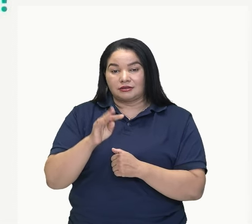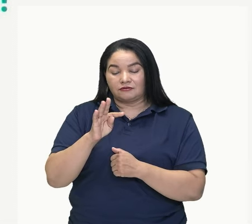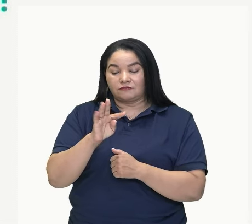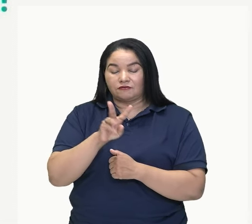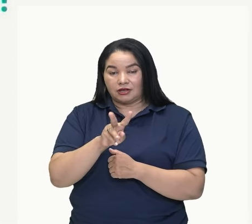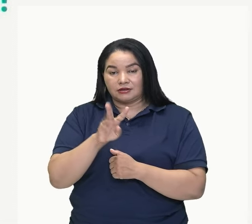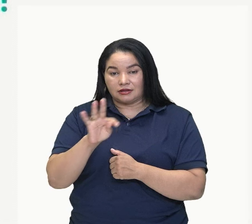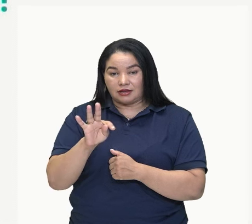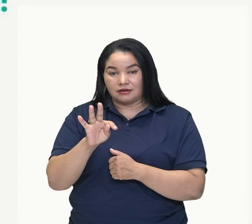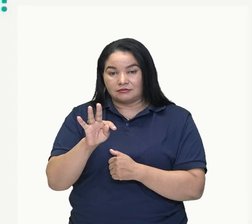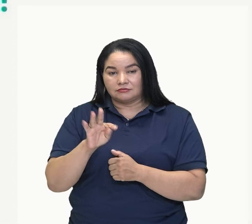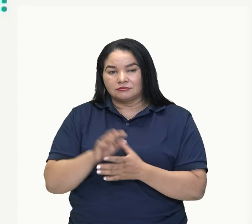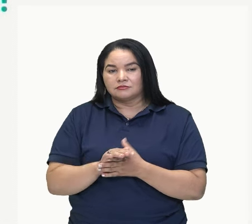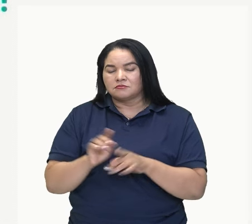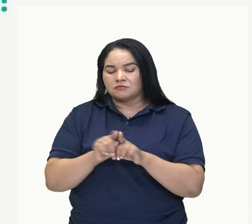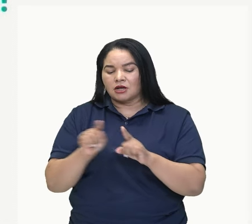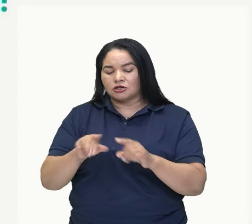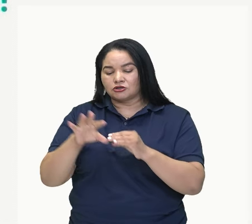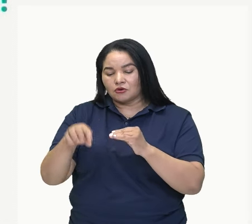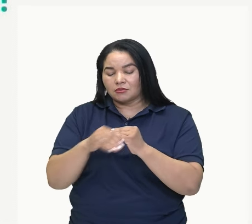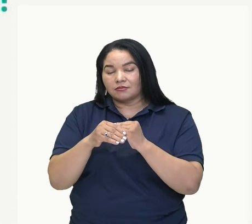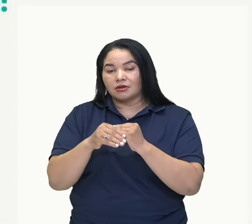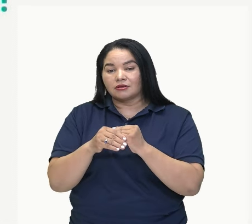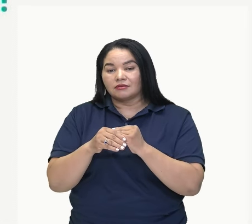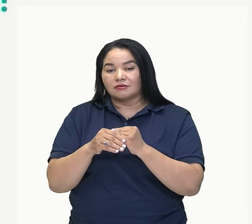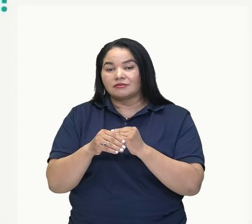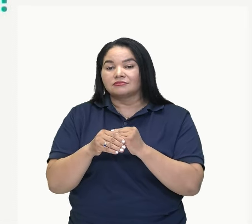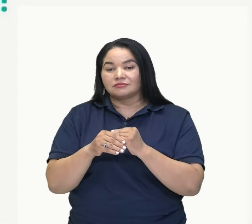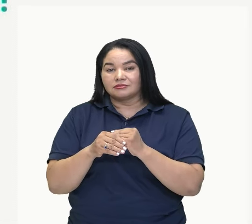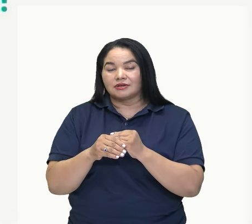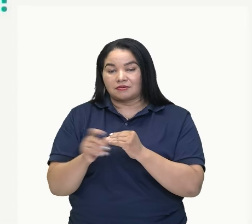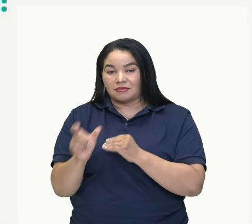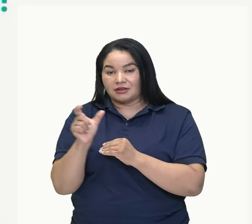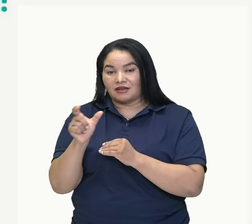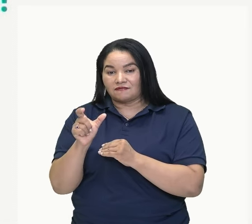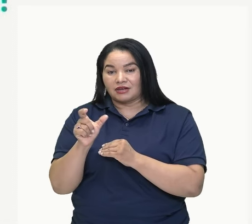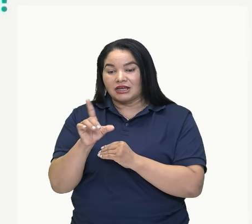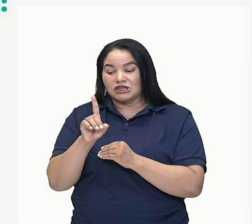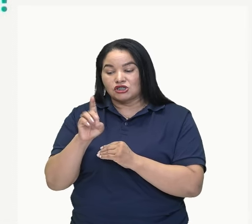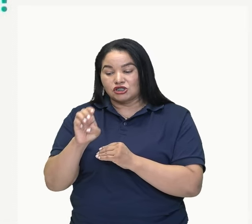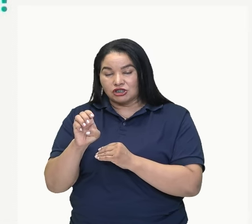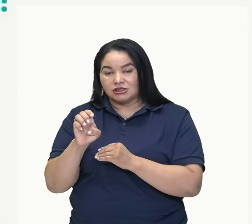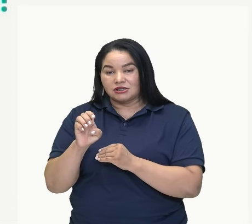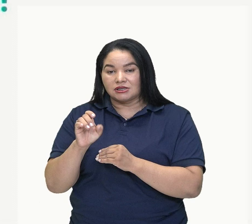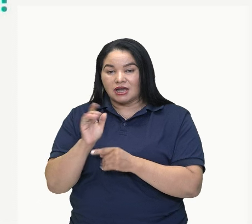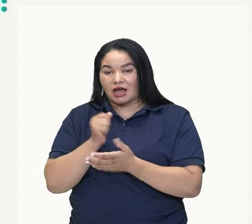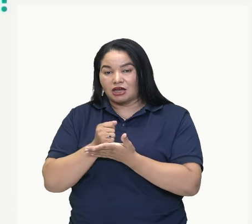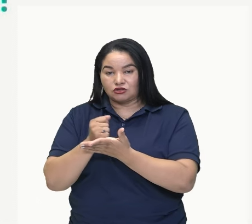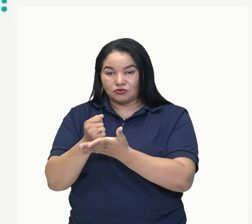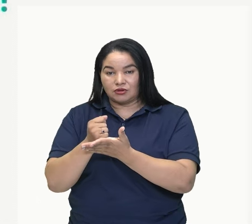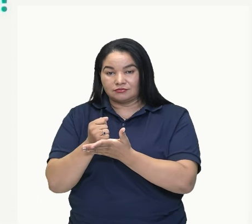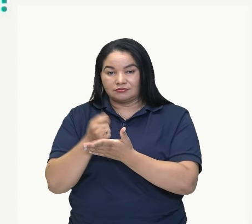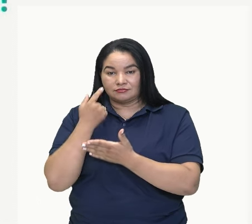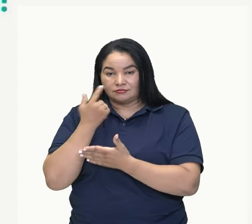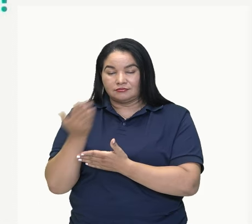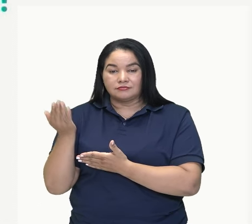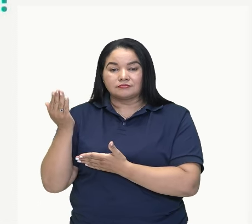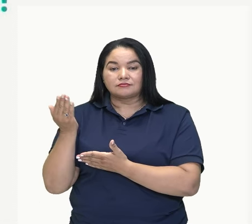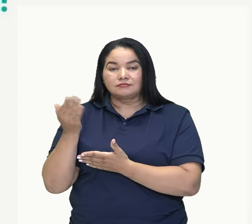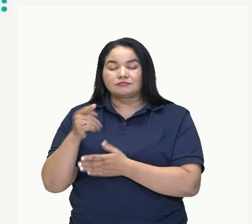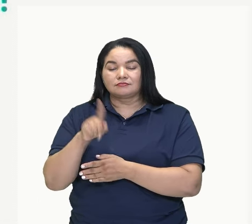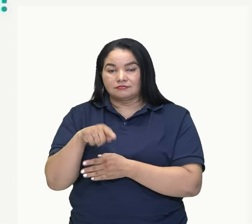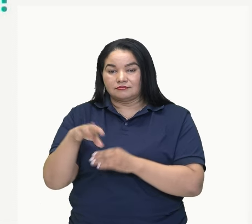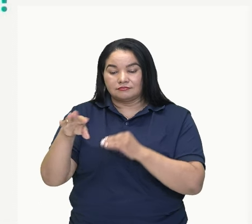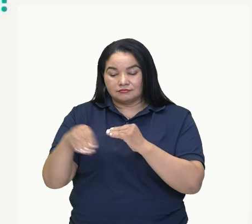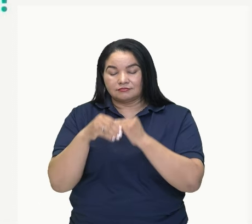e onde está o complemento? Precisam de quê? De ajuda. Então, eis aqui o complemento. De ajuda é o complemento, é